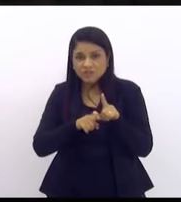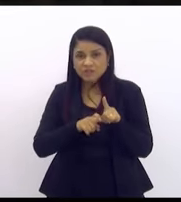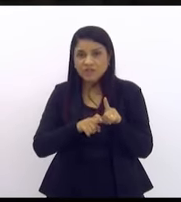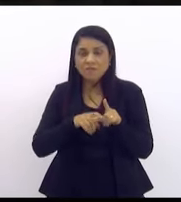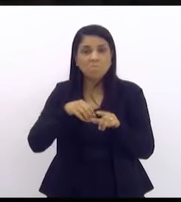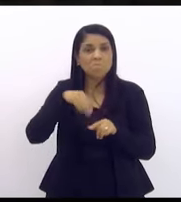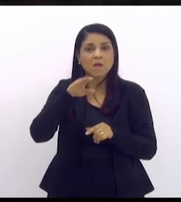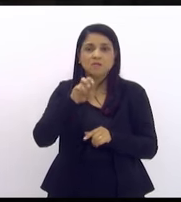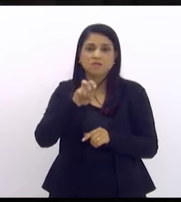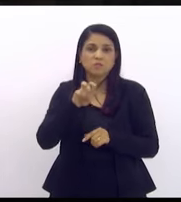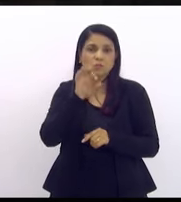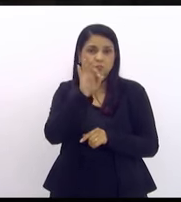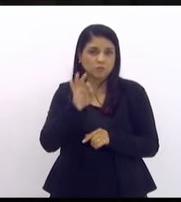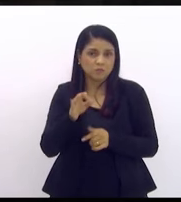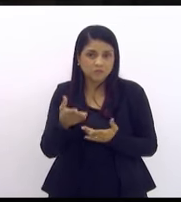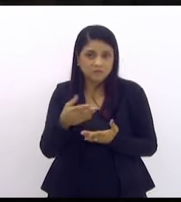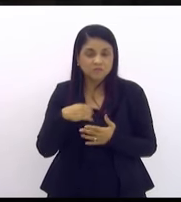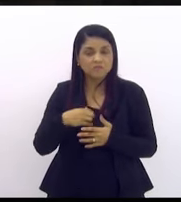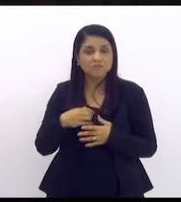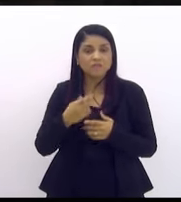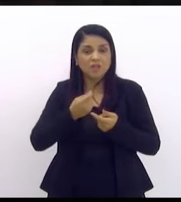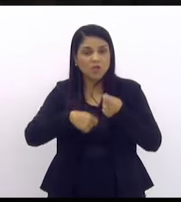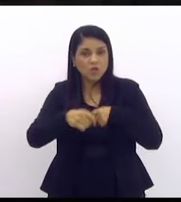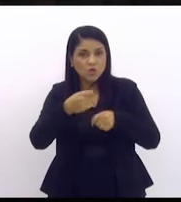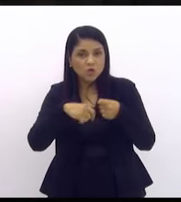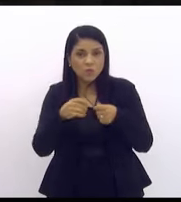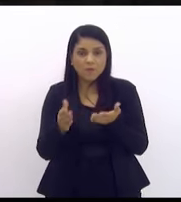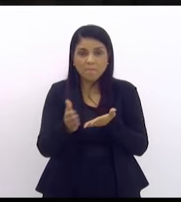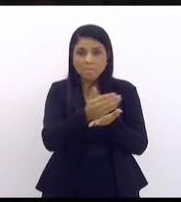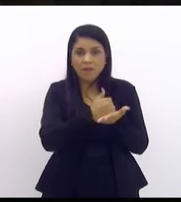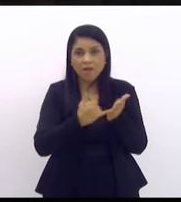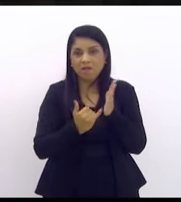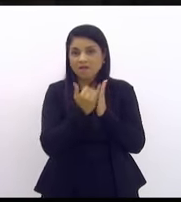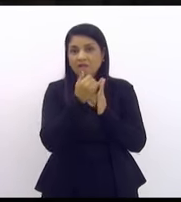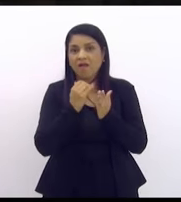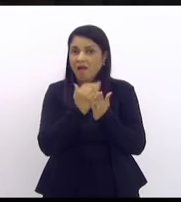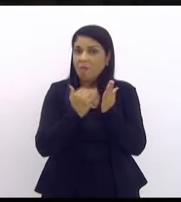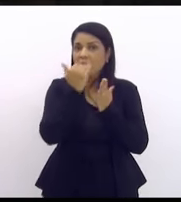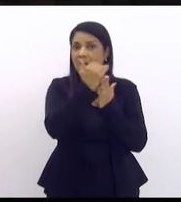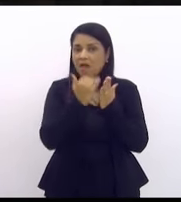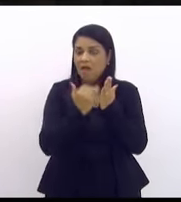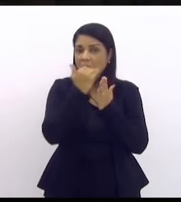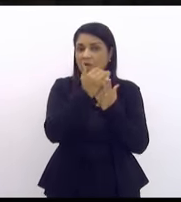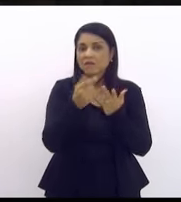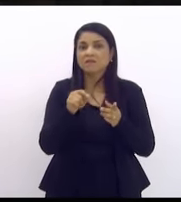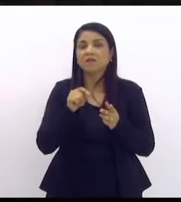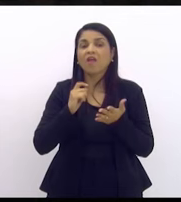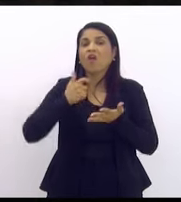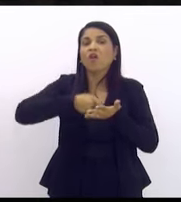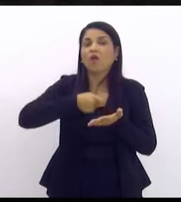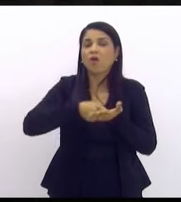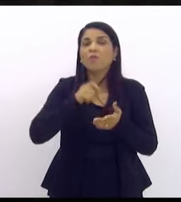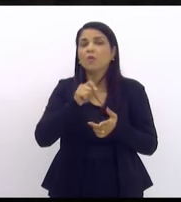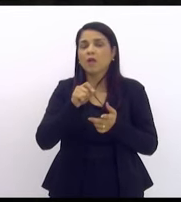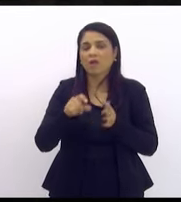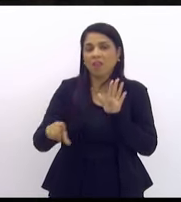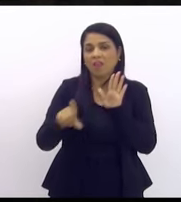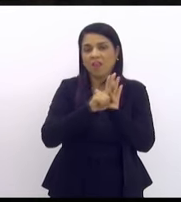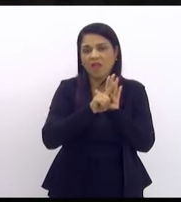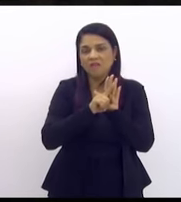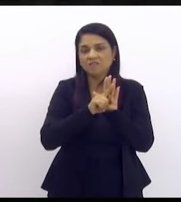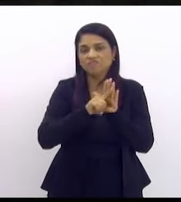o desaquecimento da economia, os juros aumentam. Só quem cobra dessa forma é quem age fora da lei.